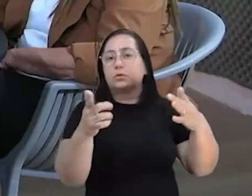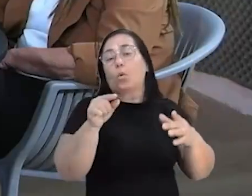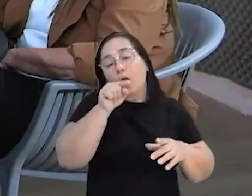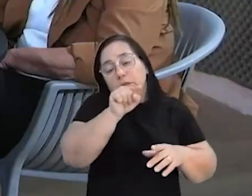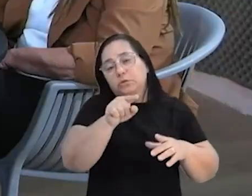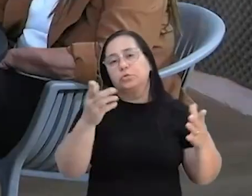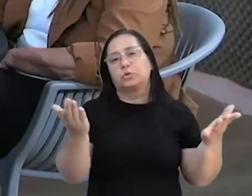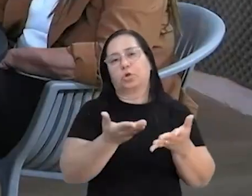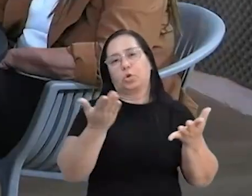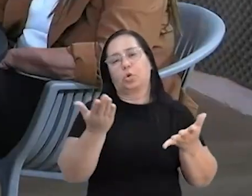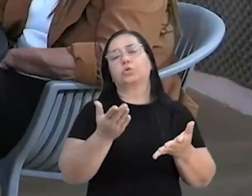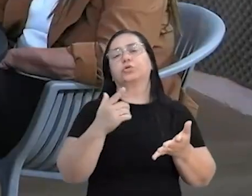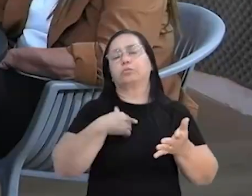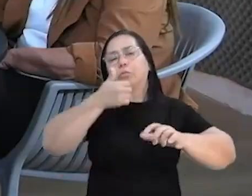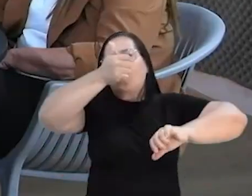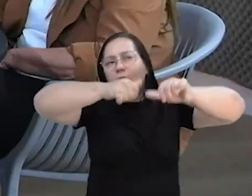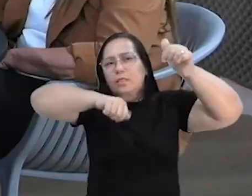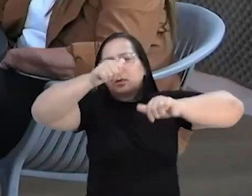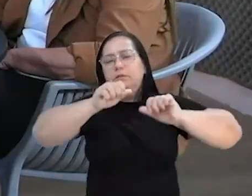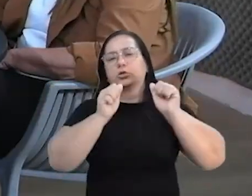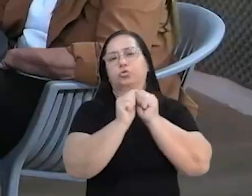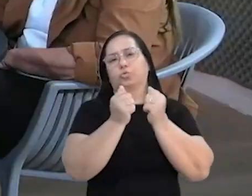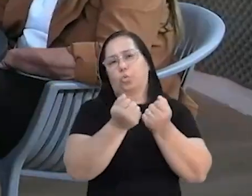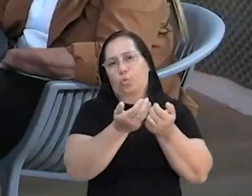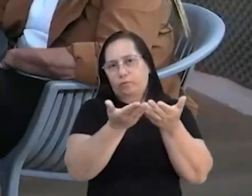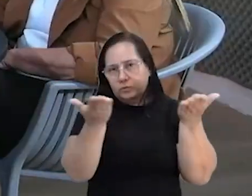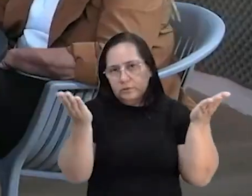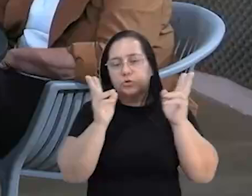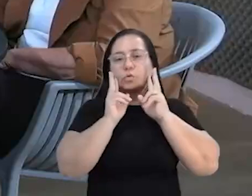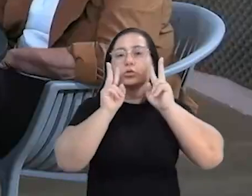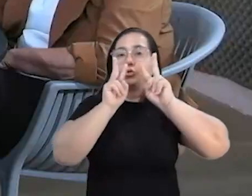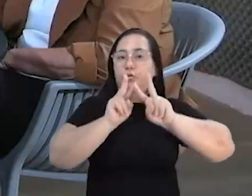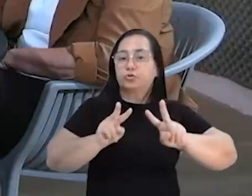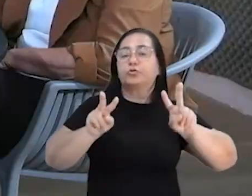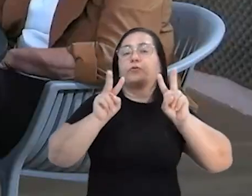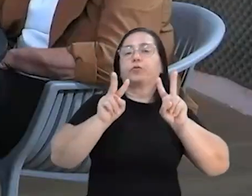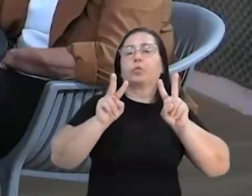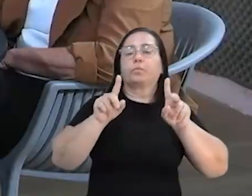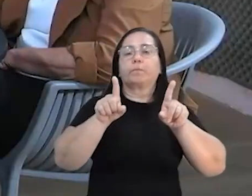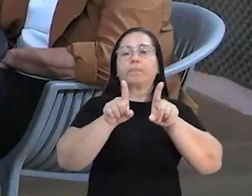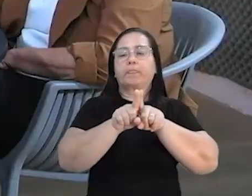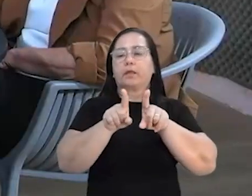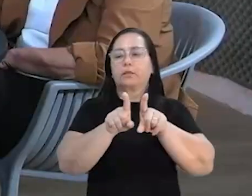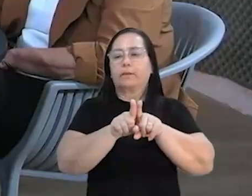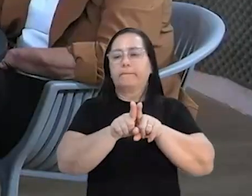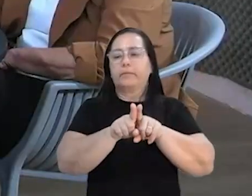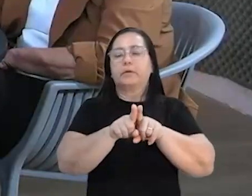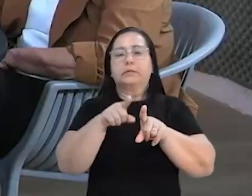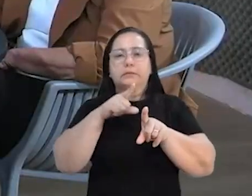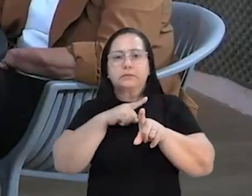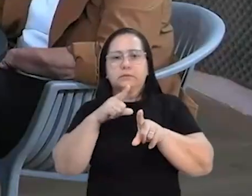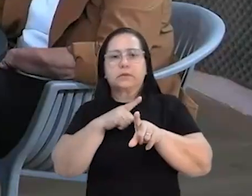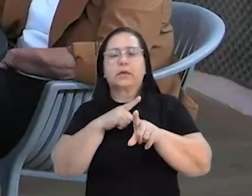que a gente hoje vem aqui analisar um pouquinho com vocês do que a gente viu e trazer, né, esse